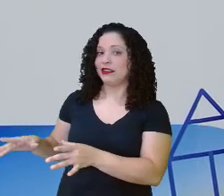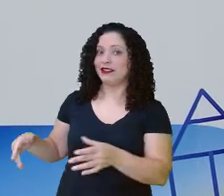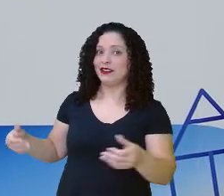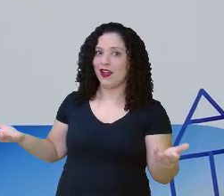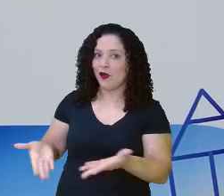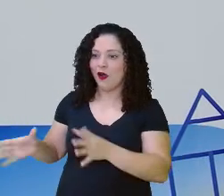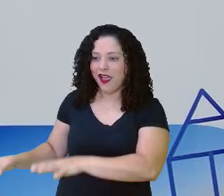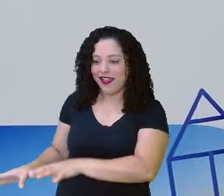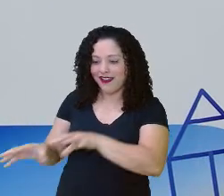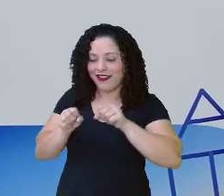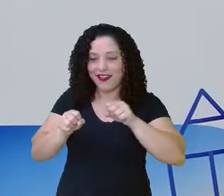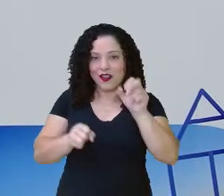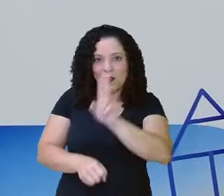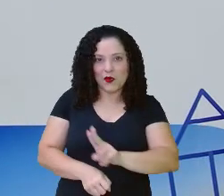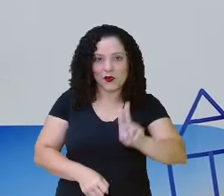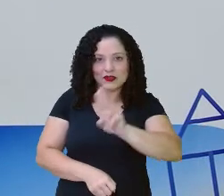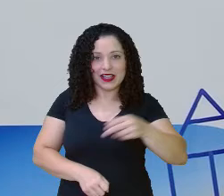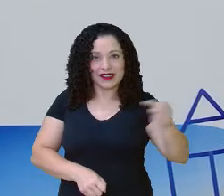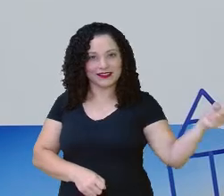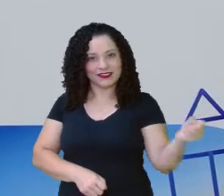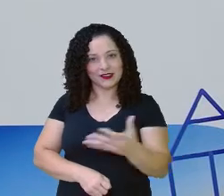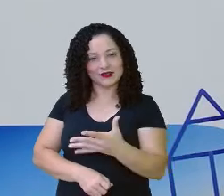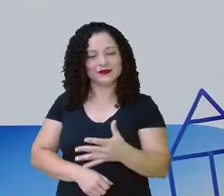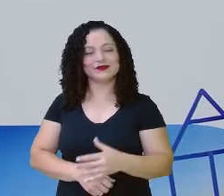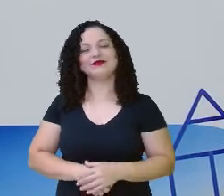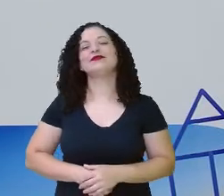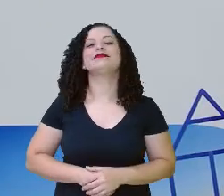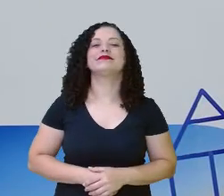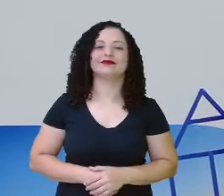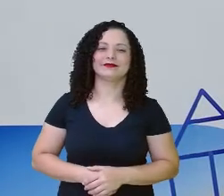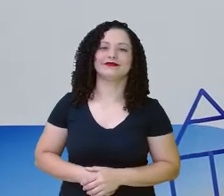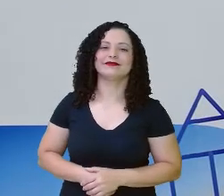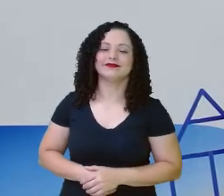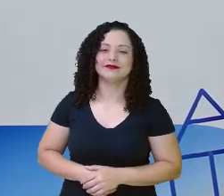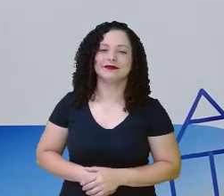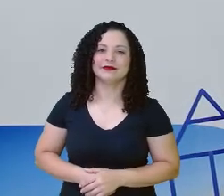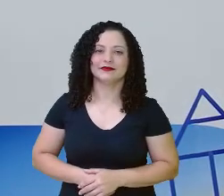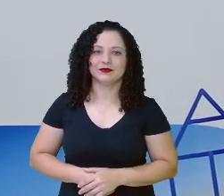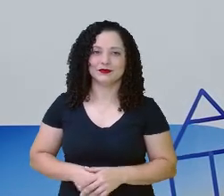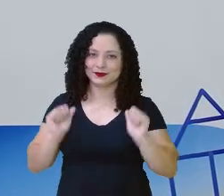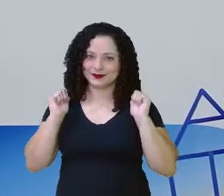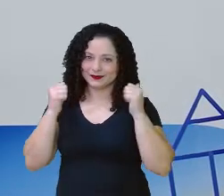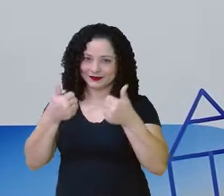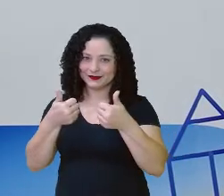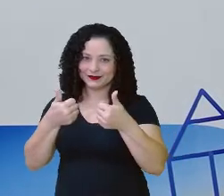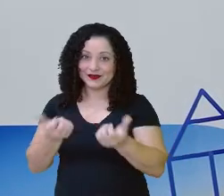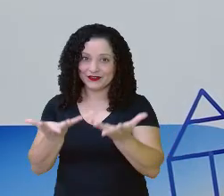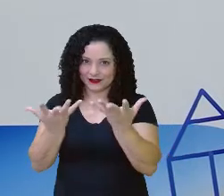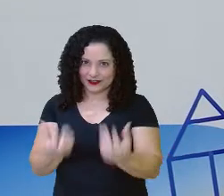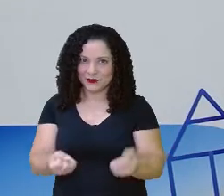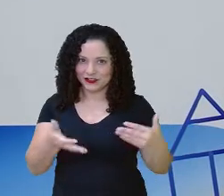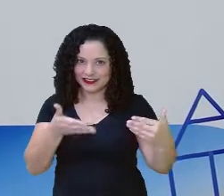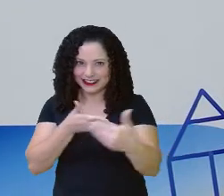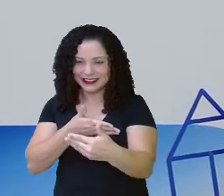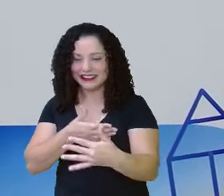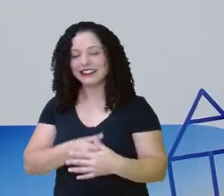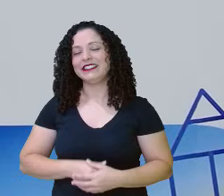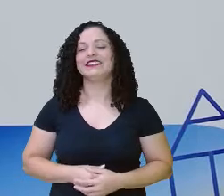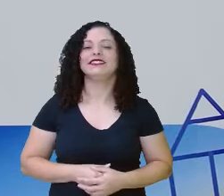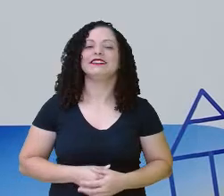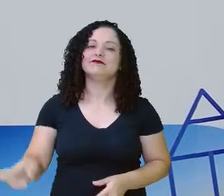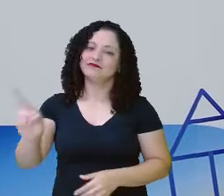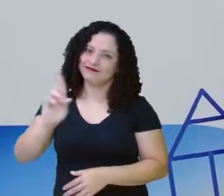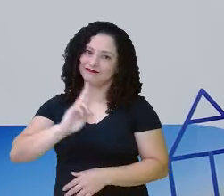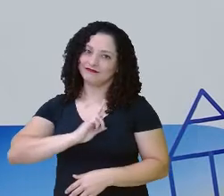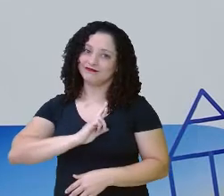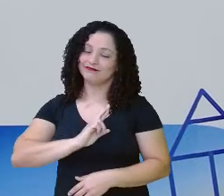vai reaproveitar esse material para fazer um objeto de decoração. Beleza? Vamos seguindo. Vai